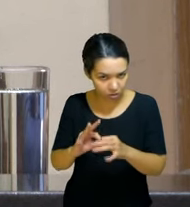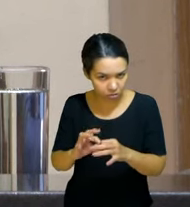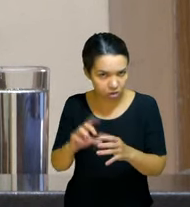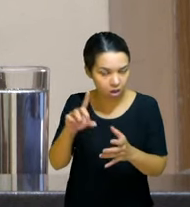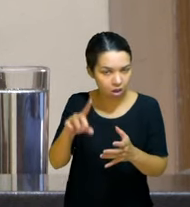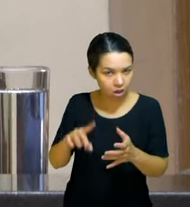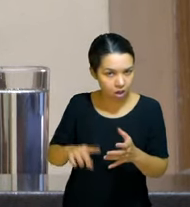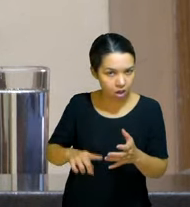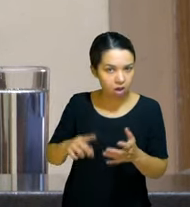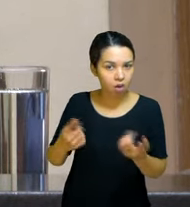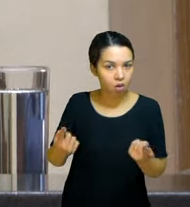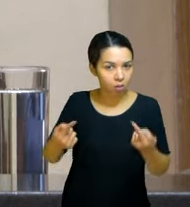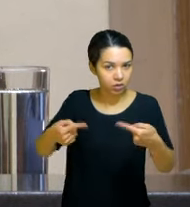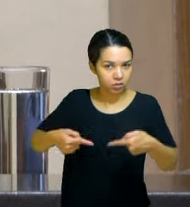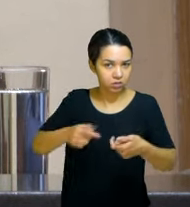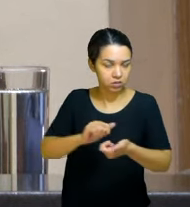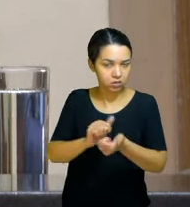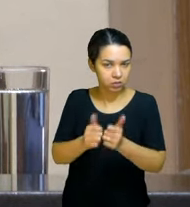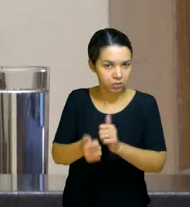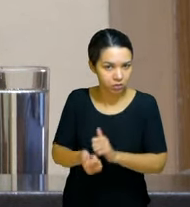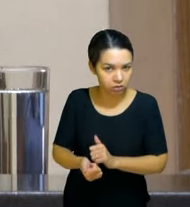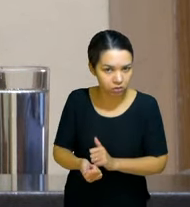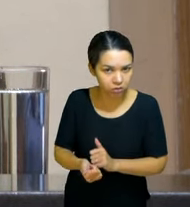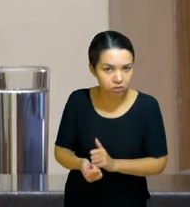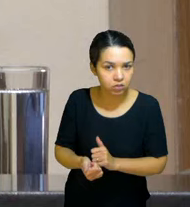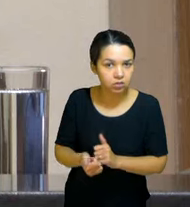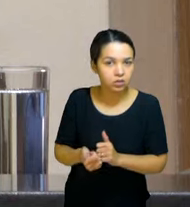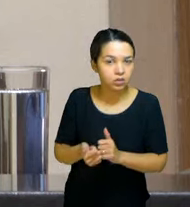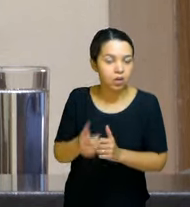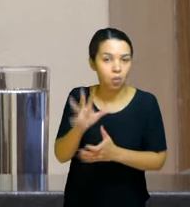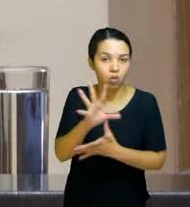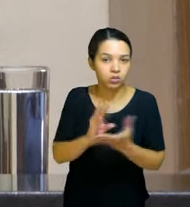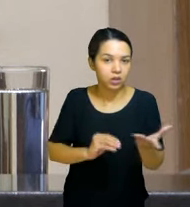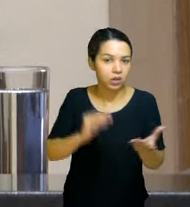é uma competição esportiva que é exemplo para o Brasil.